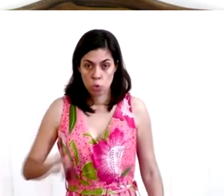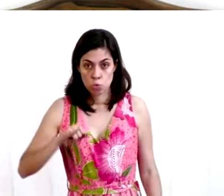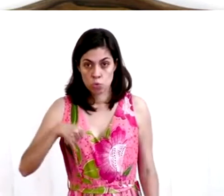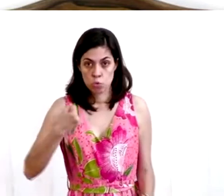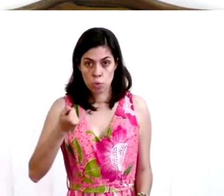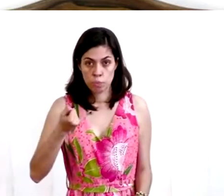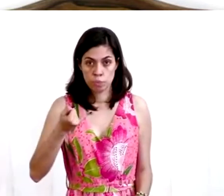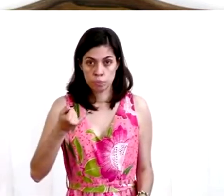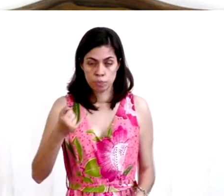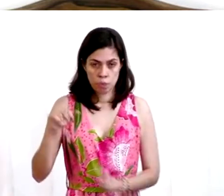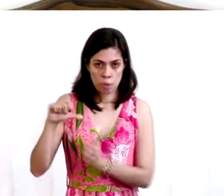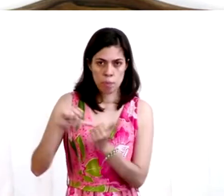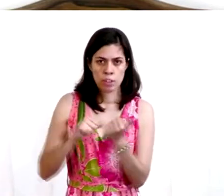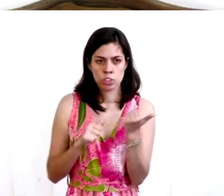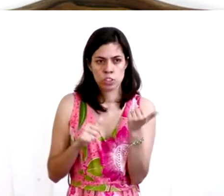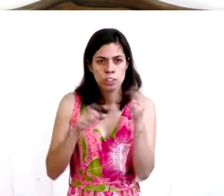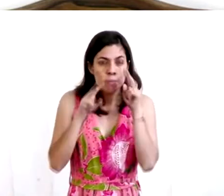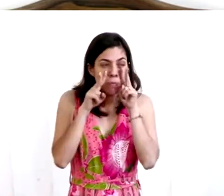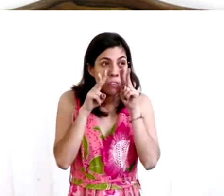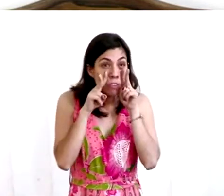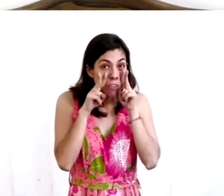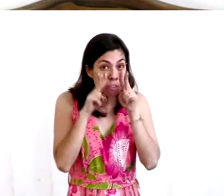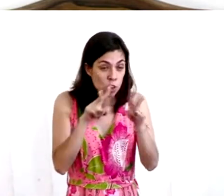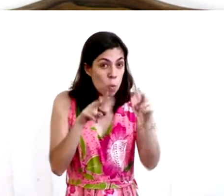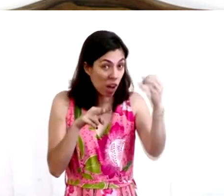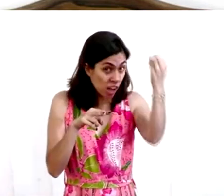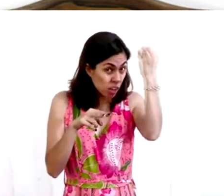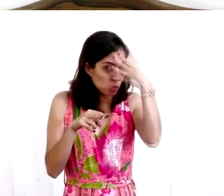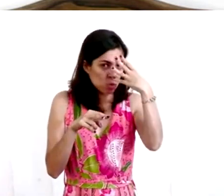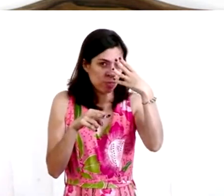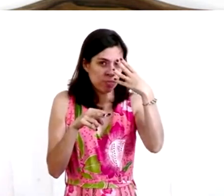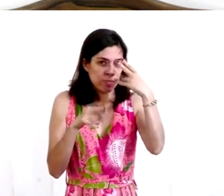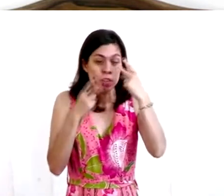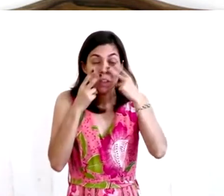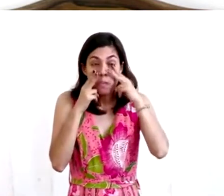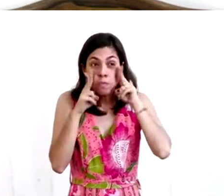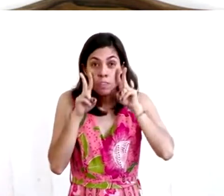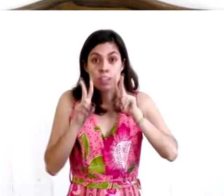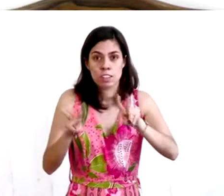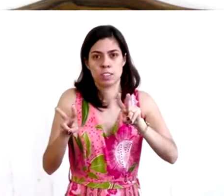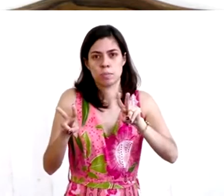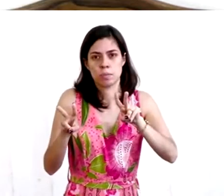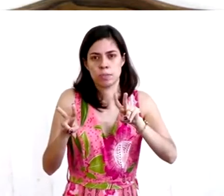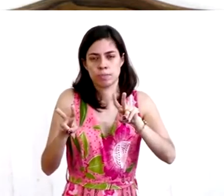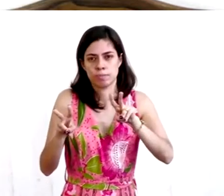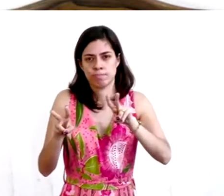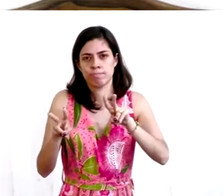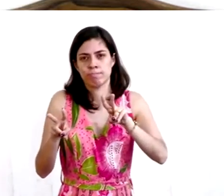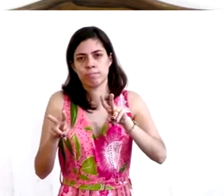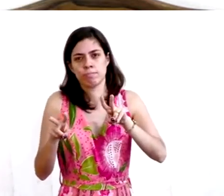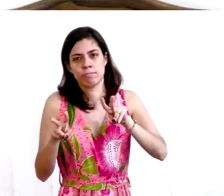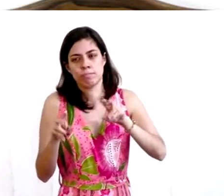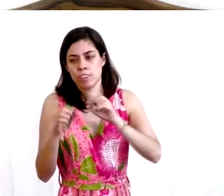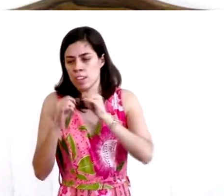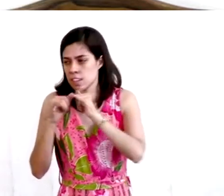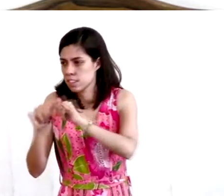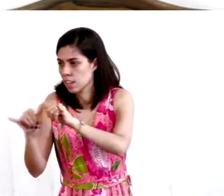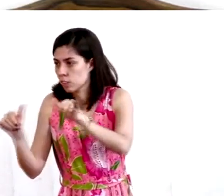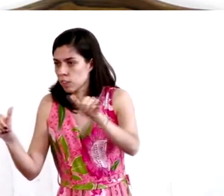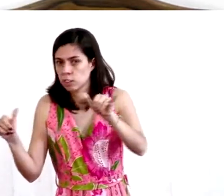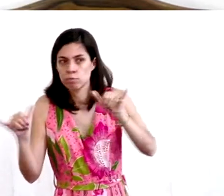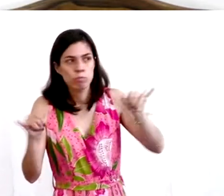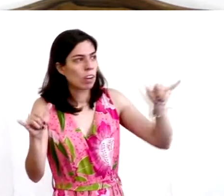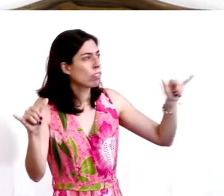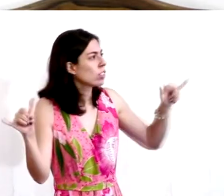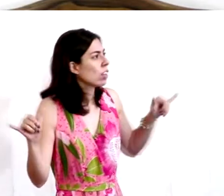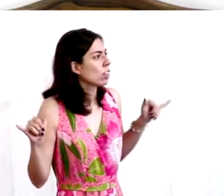por ele. E o testemunho de João Batista é tão interessante, ele diz, eis o Cordeiro de Deus, eis o